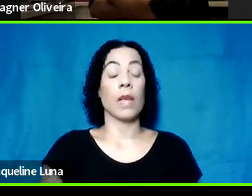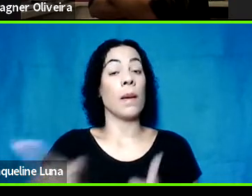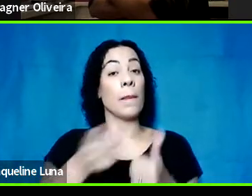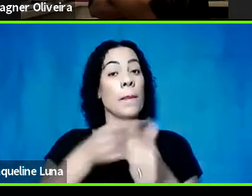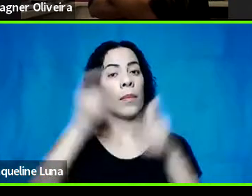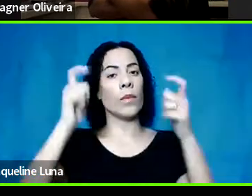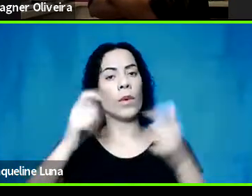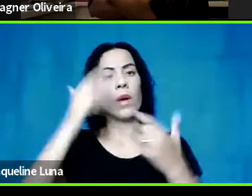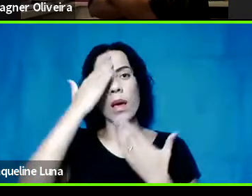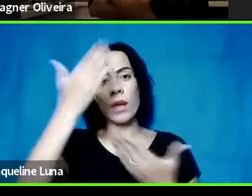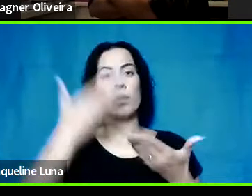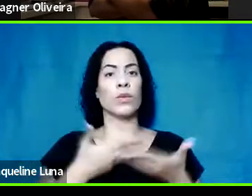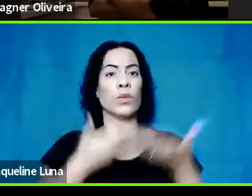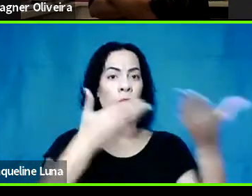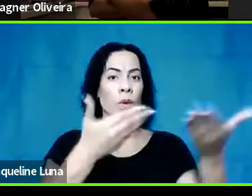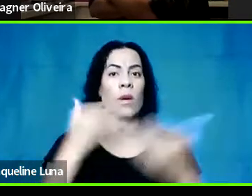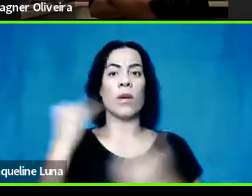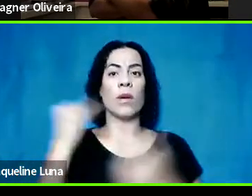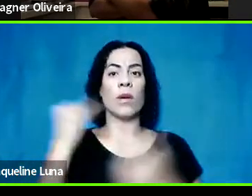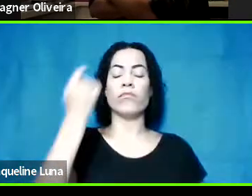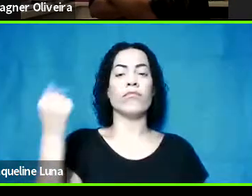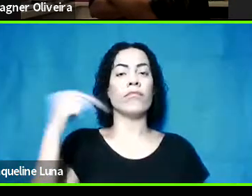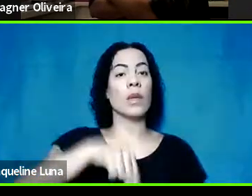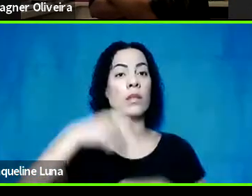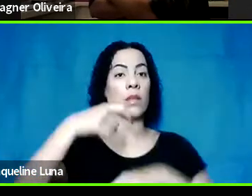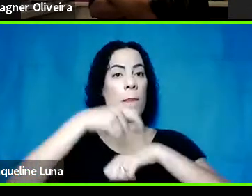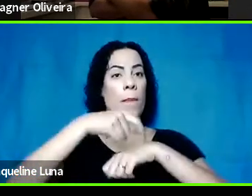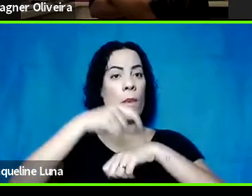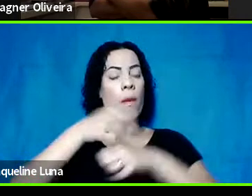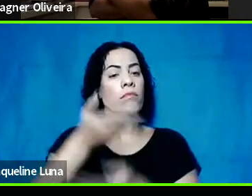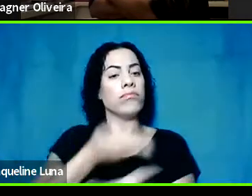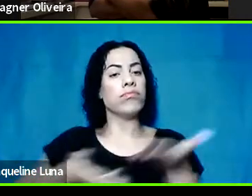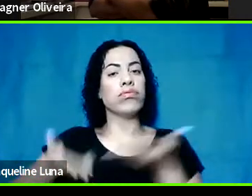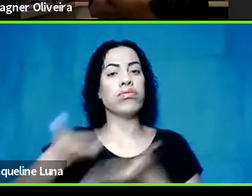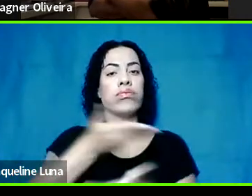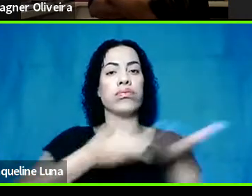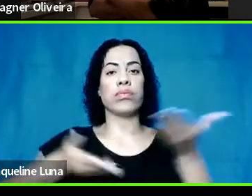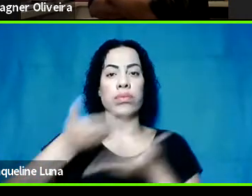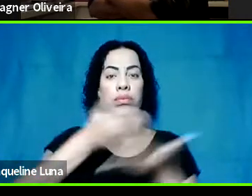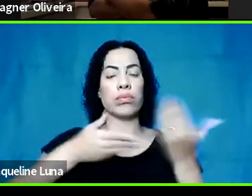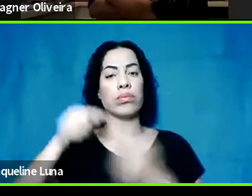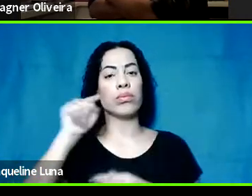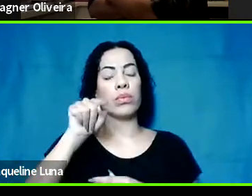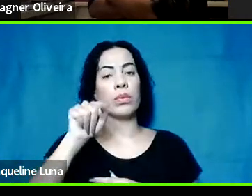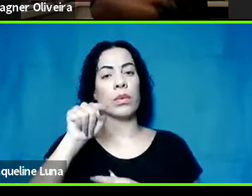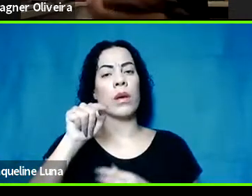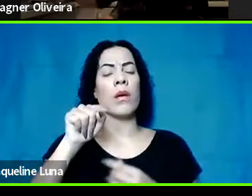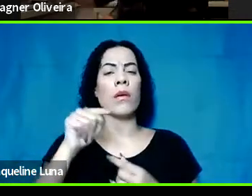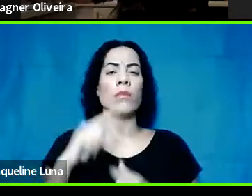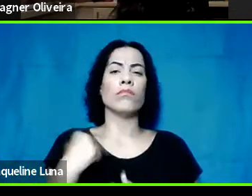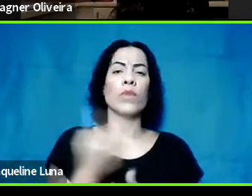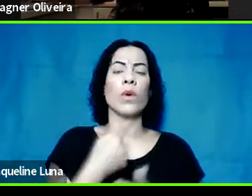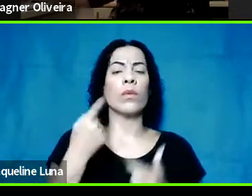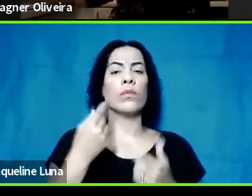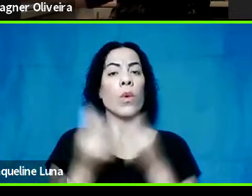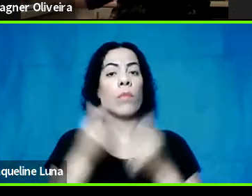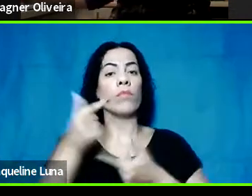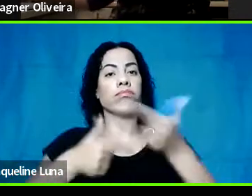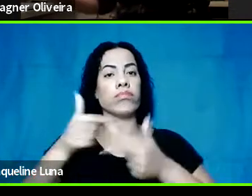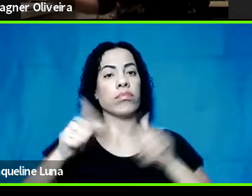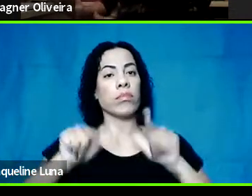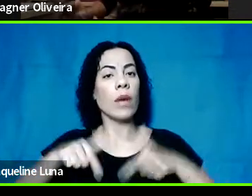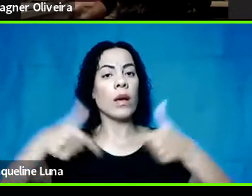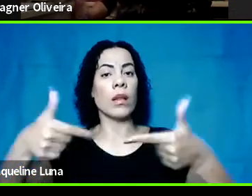É super importante estar aqui nesse momento compartilhando as nossas ações e os